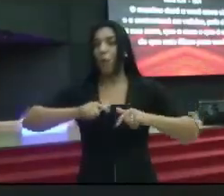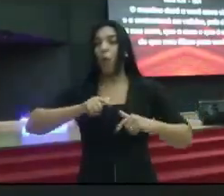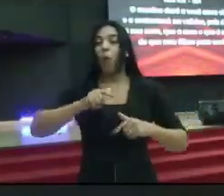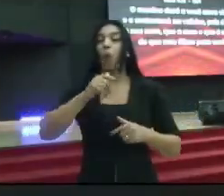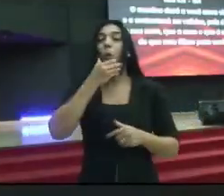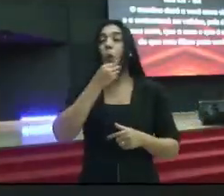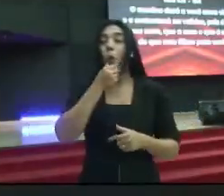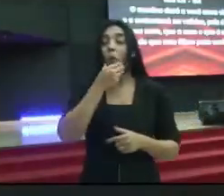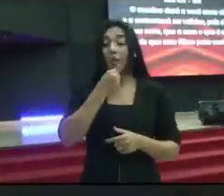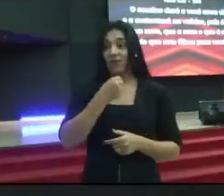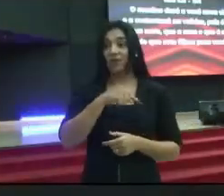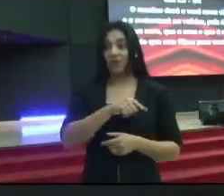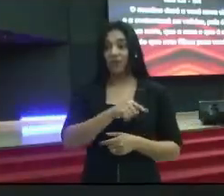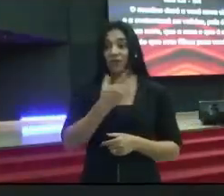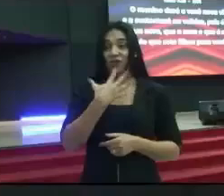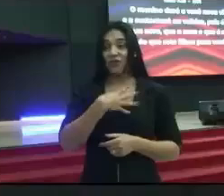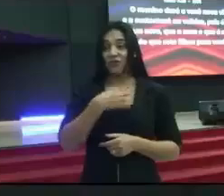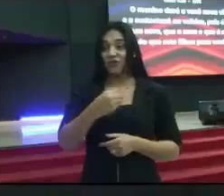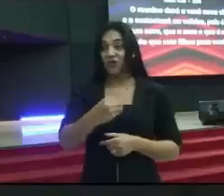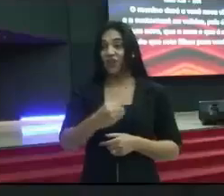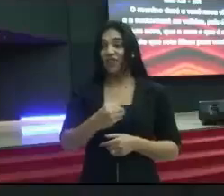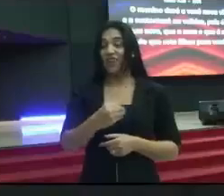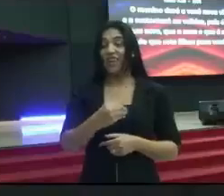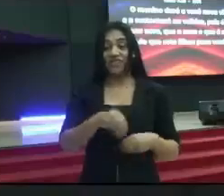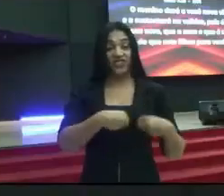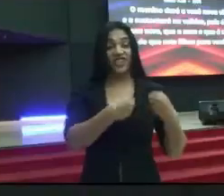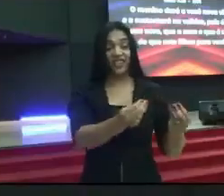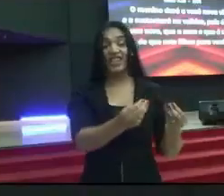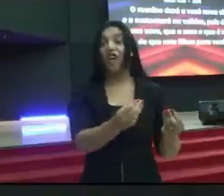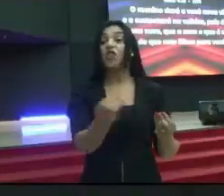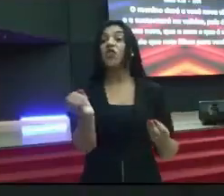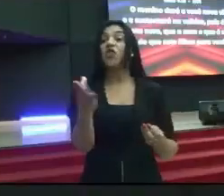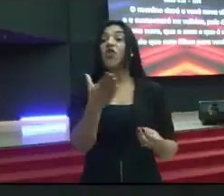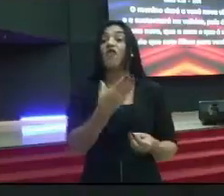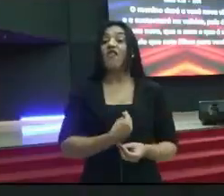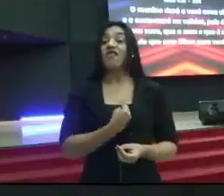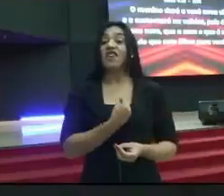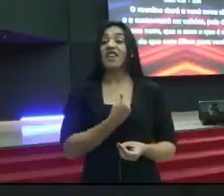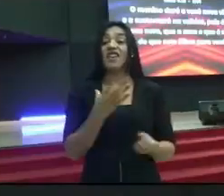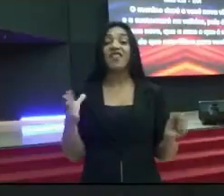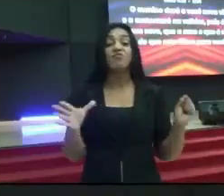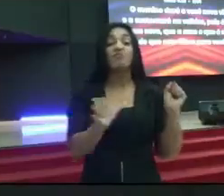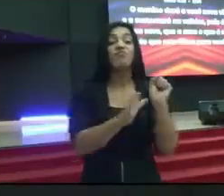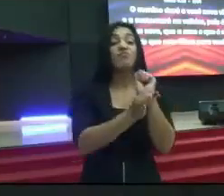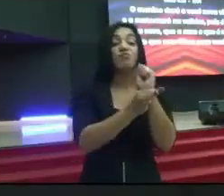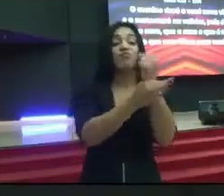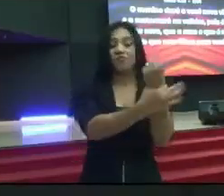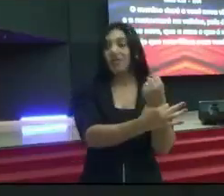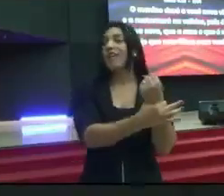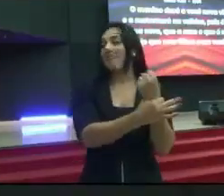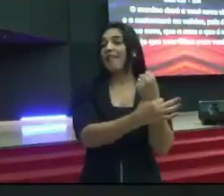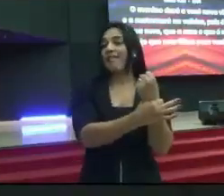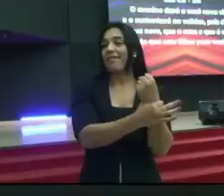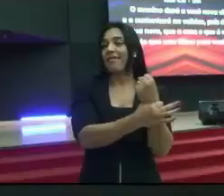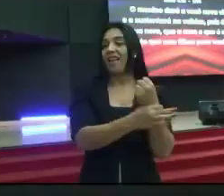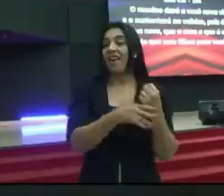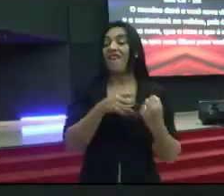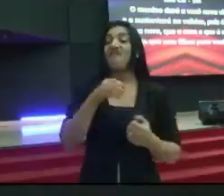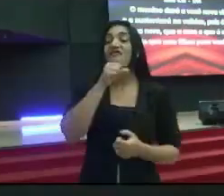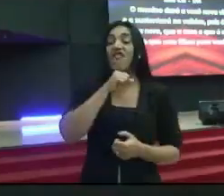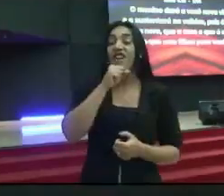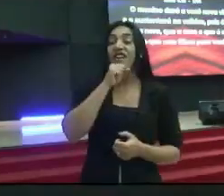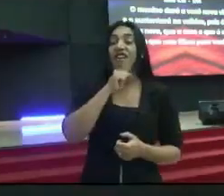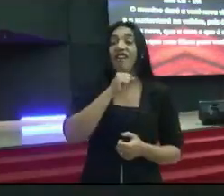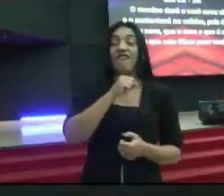menino dará a você nova vida e a sustentará na velhice, pois é filho